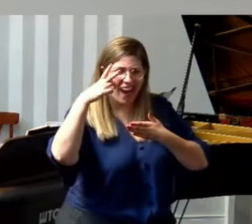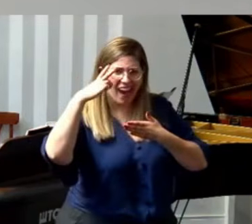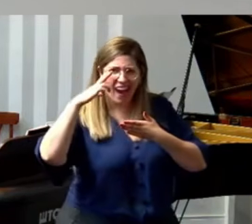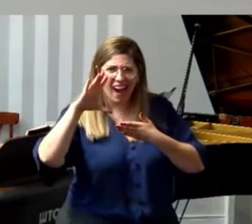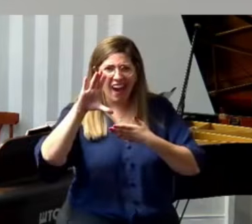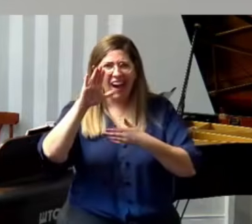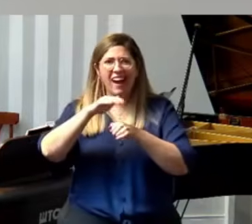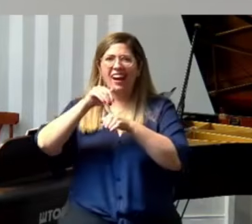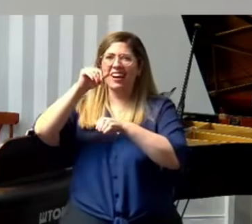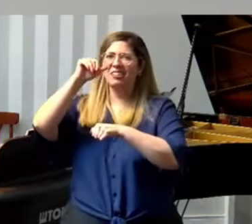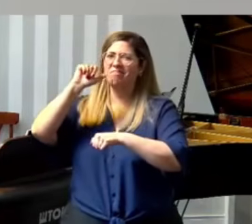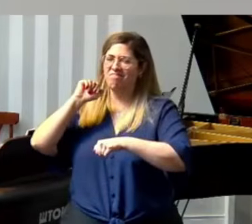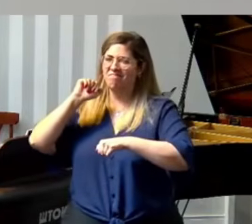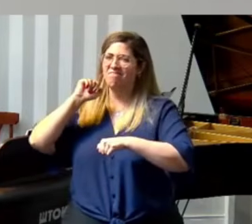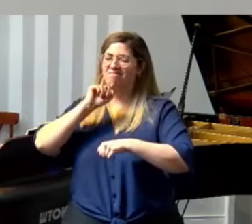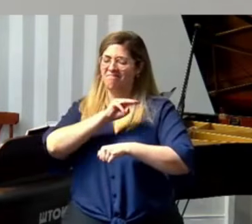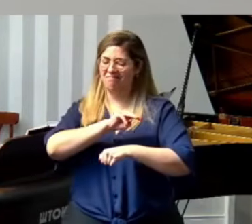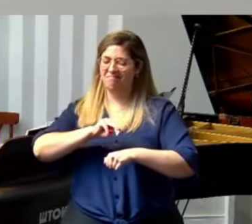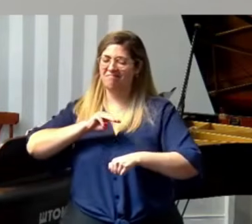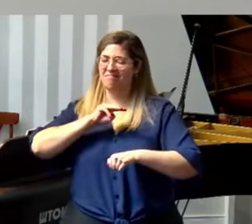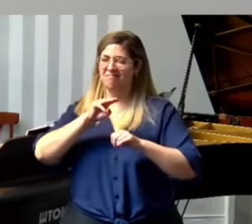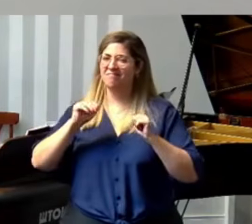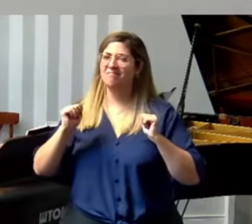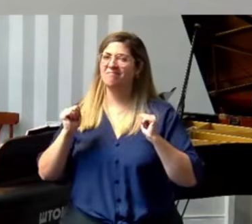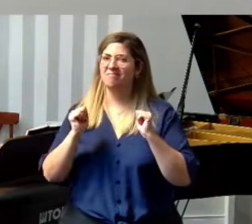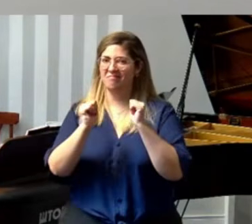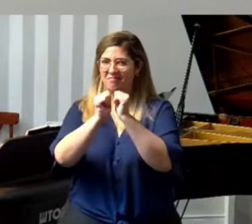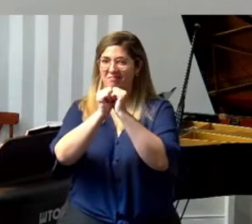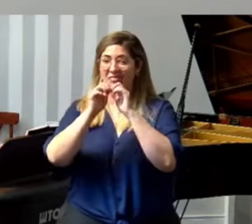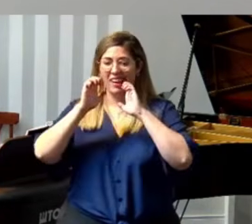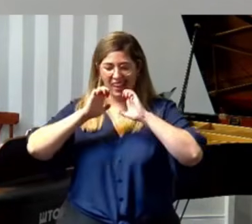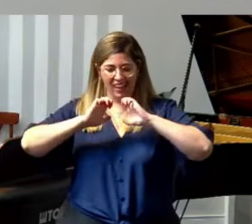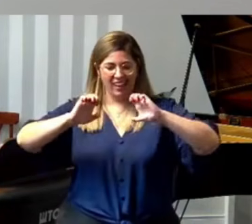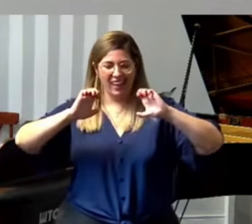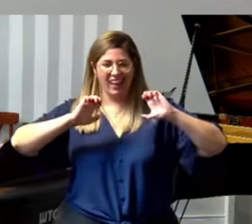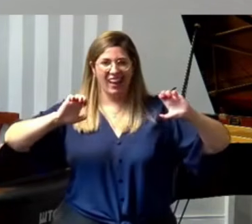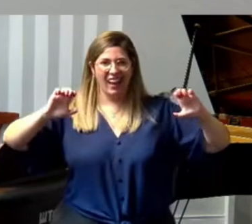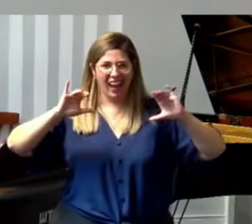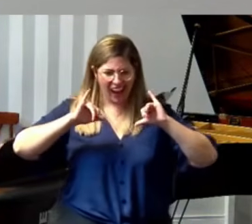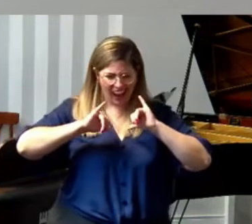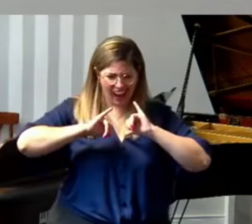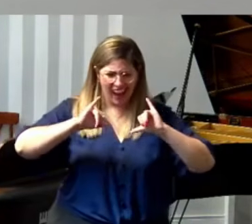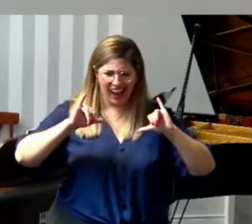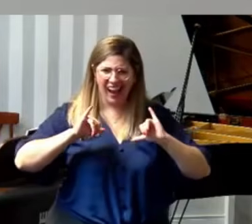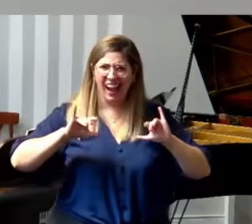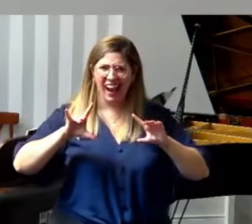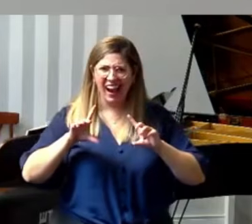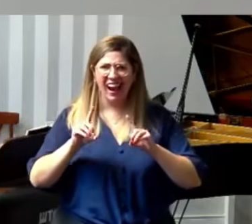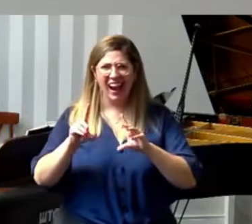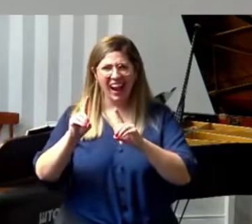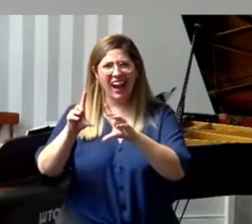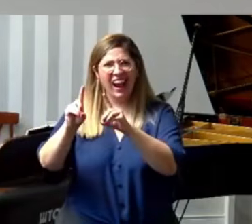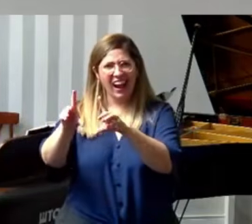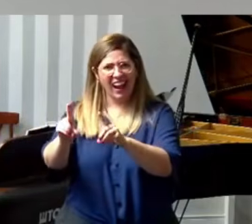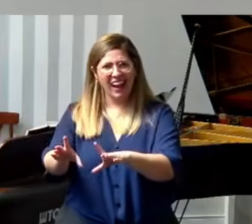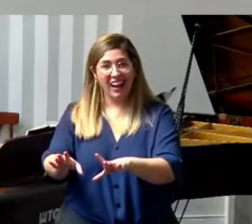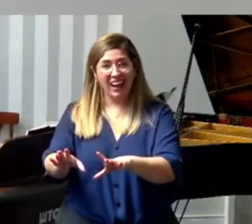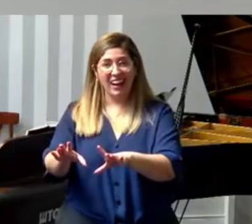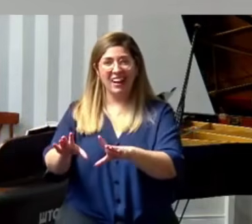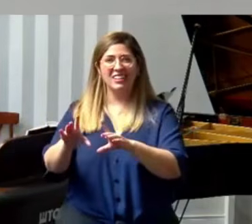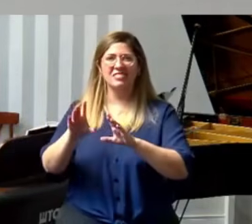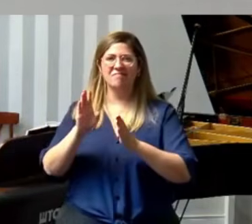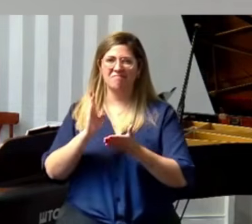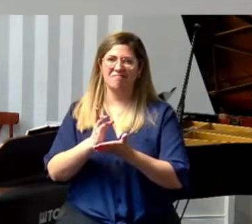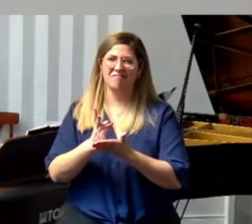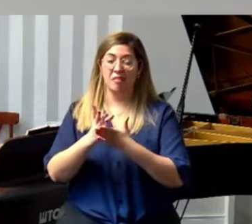chamou os seus para se envolverem com esta missão, de pregar o Evangelho, de fazer discípulos, de então edificar a vida de pessoas